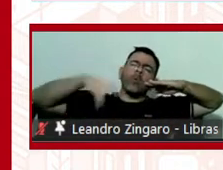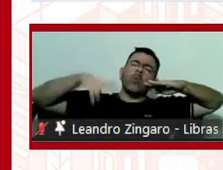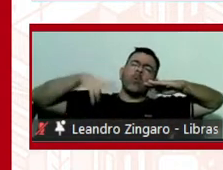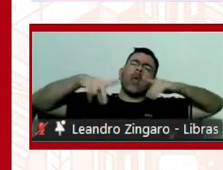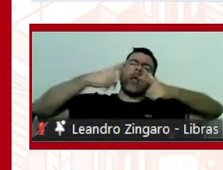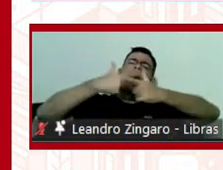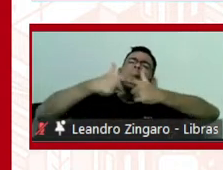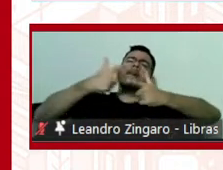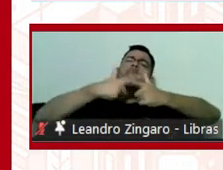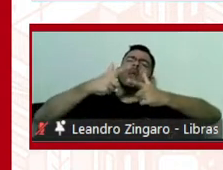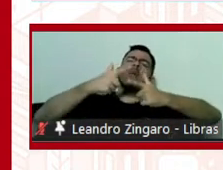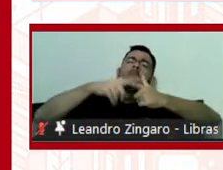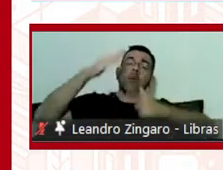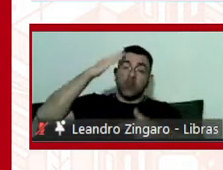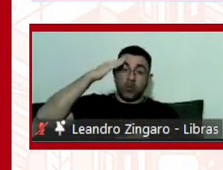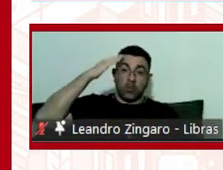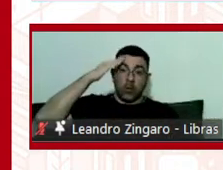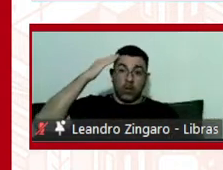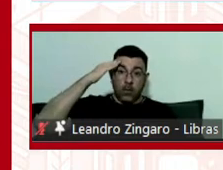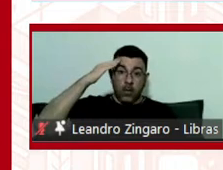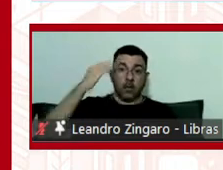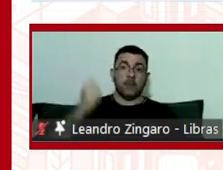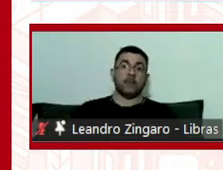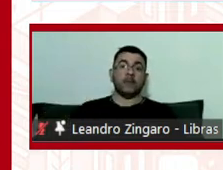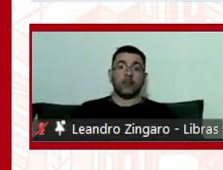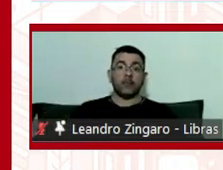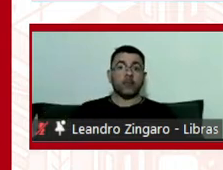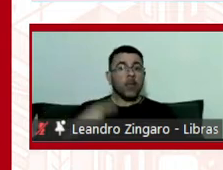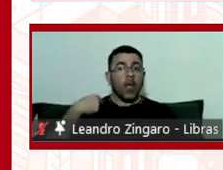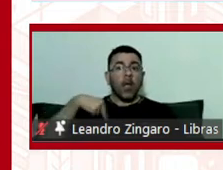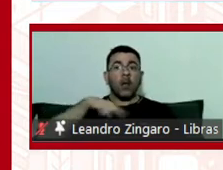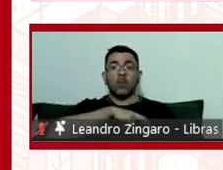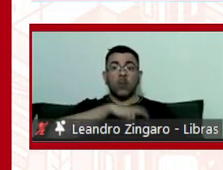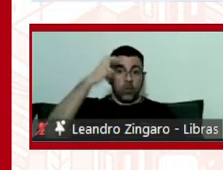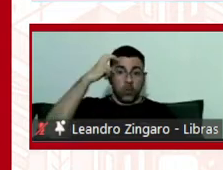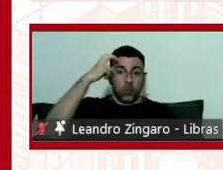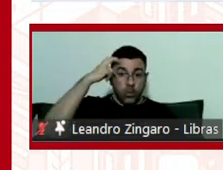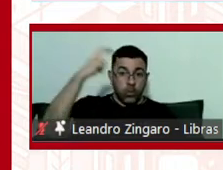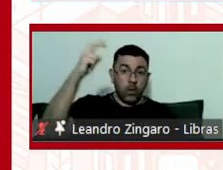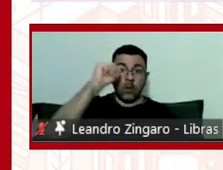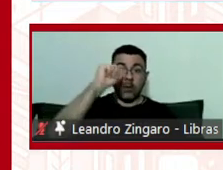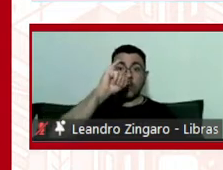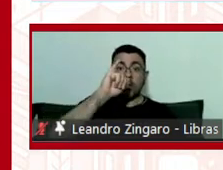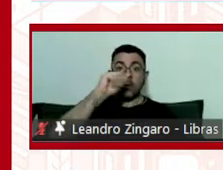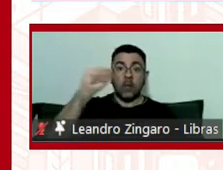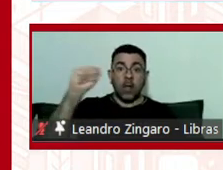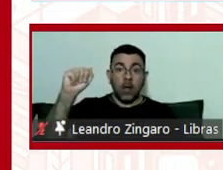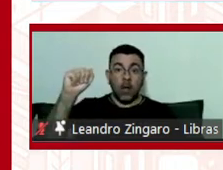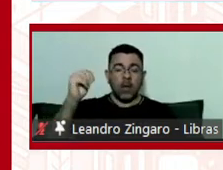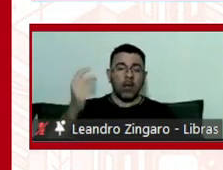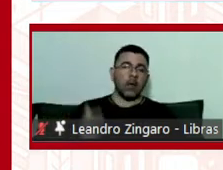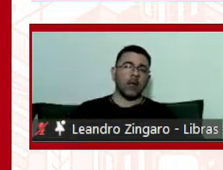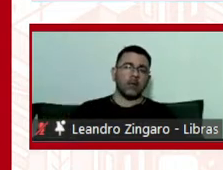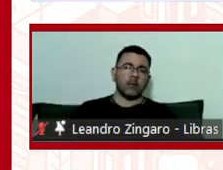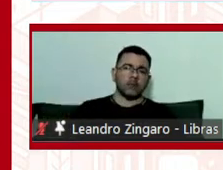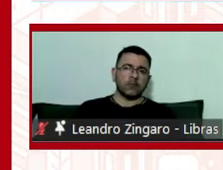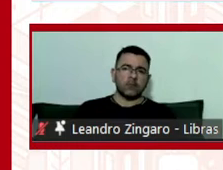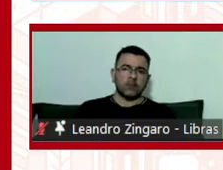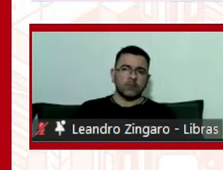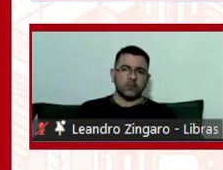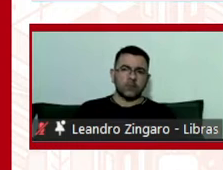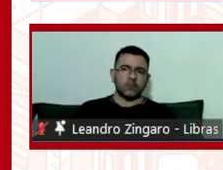foi condicionando essa inteligência né artificial da câmera também que aí começa a pegar